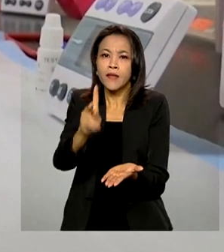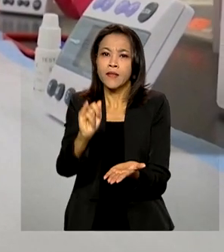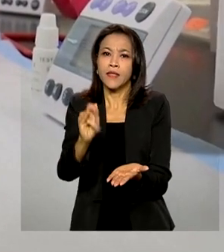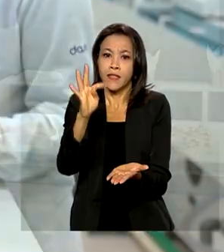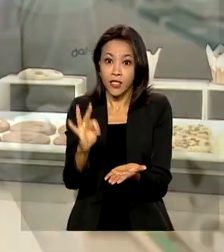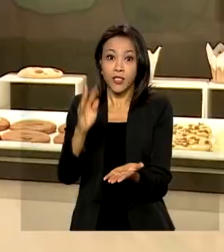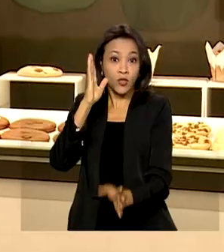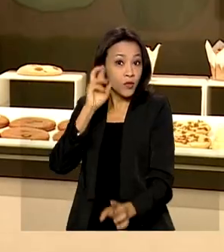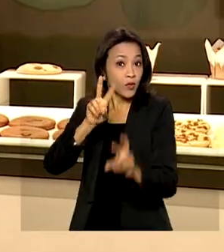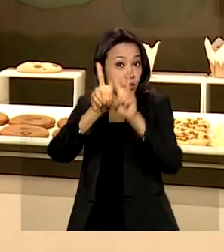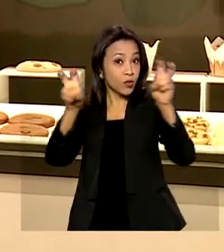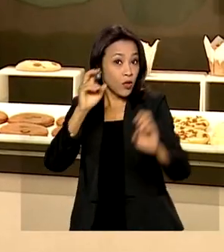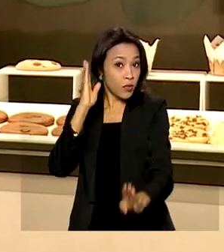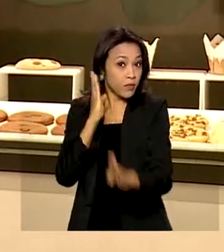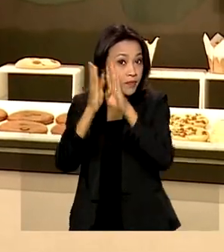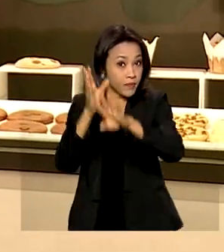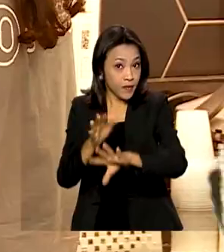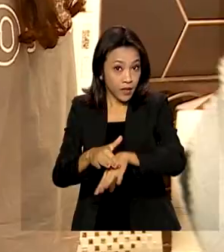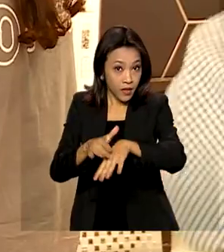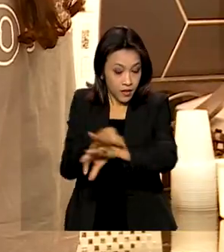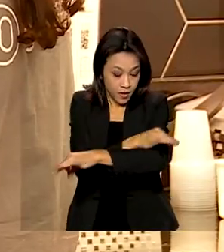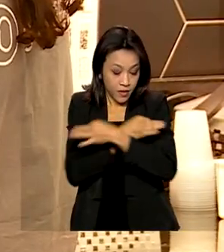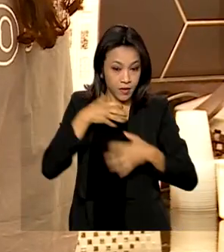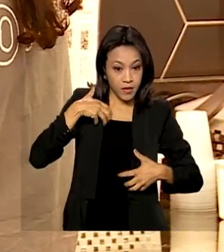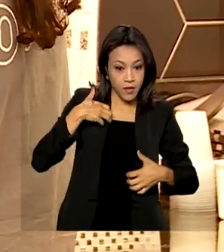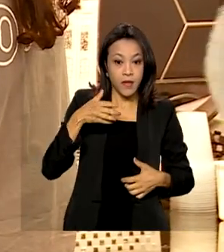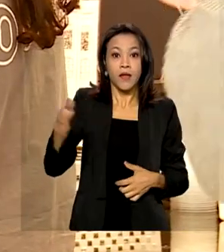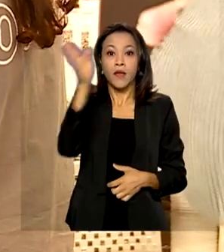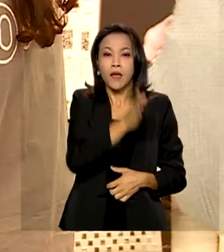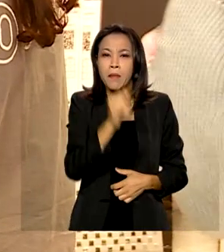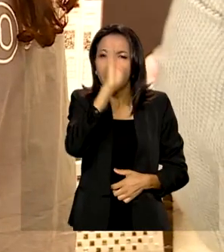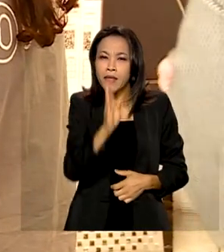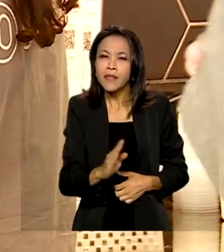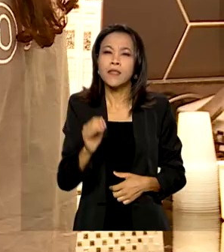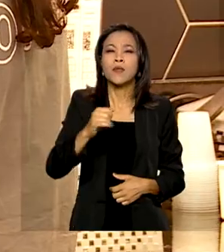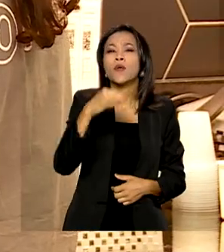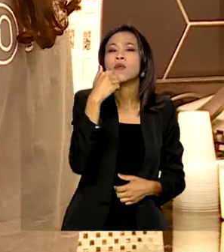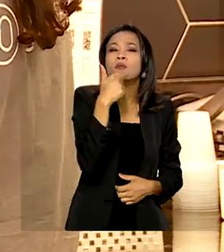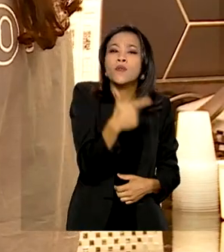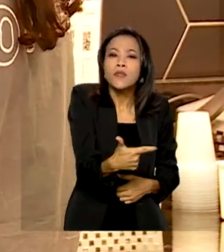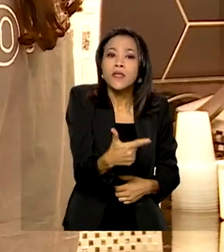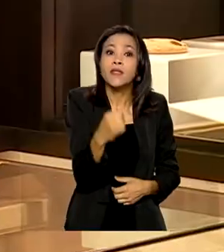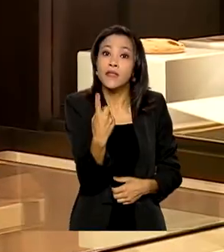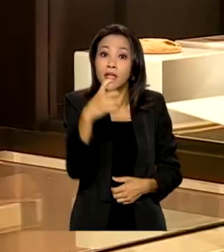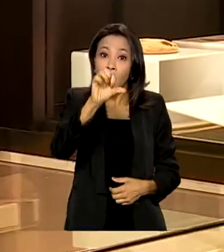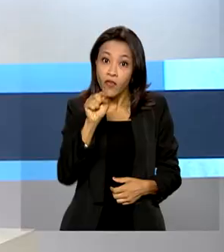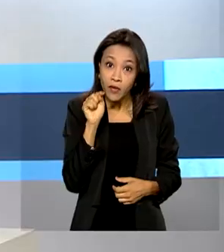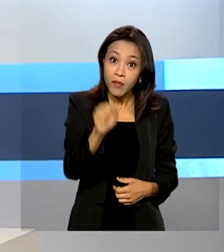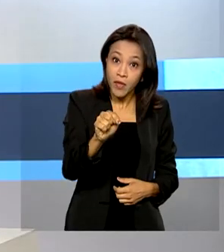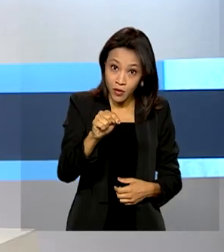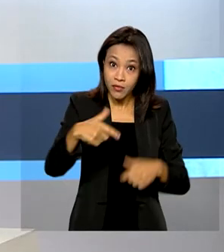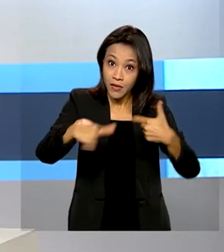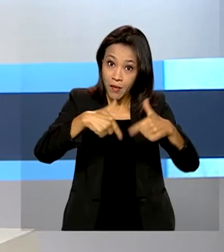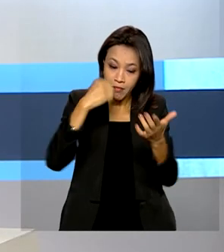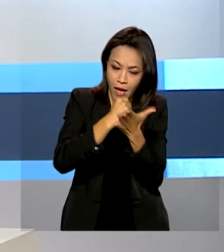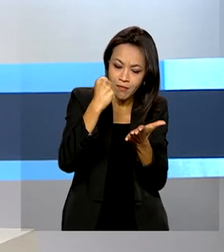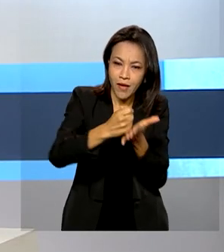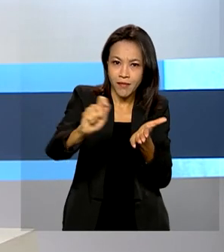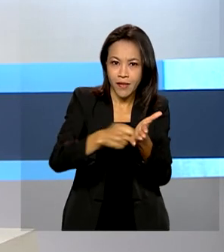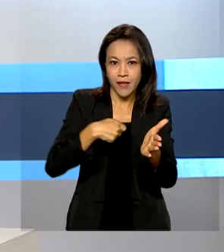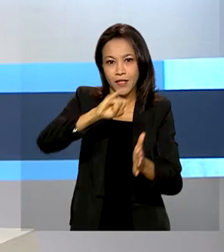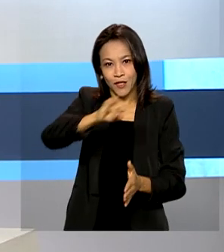macacos. Brasil cria 219 mil empregos com carteira assinada em julho. E